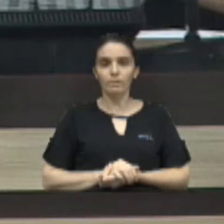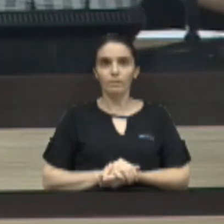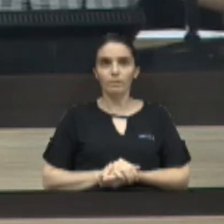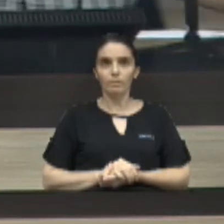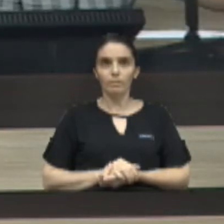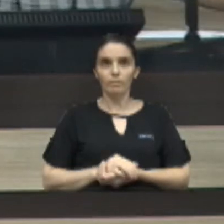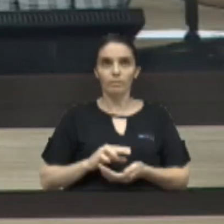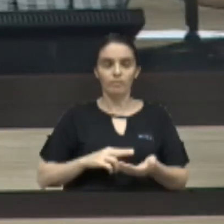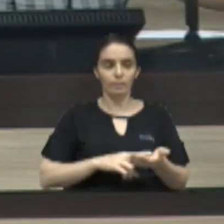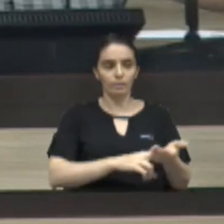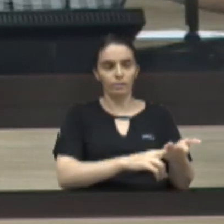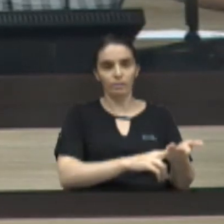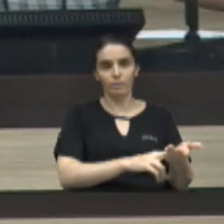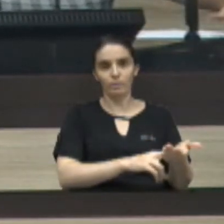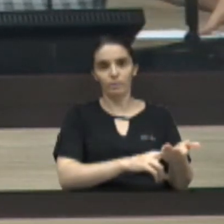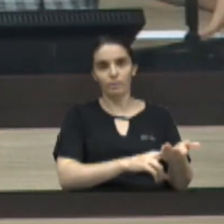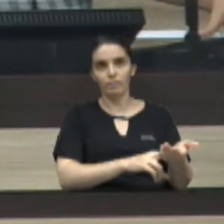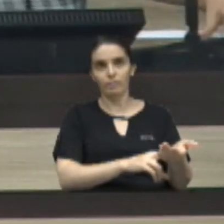Encaminhe-se a...